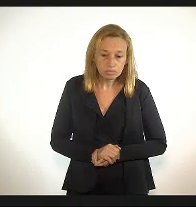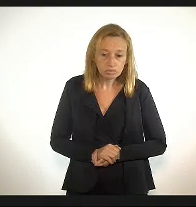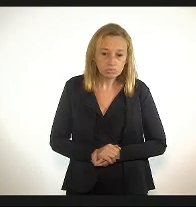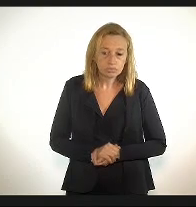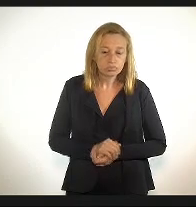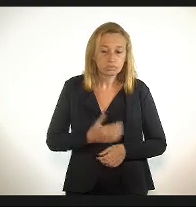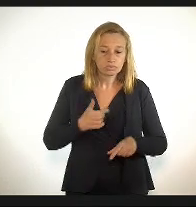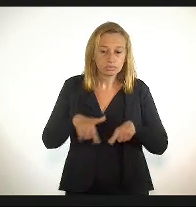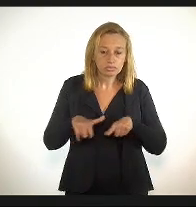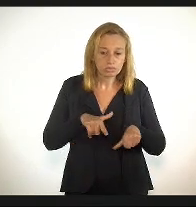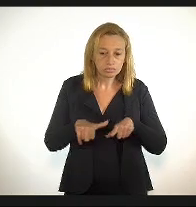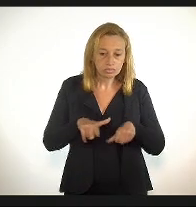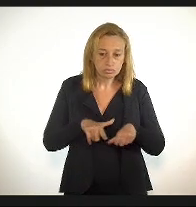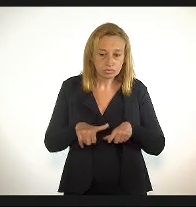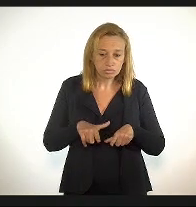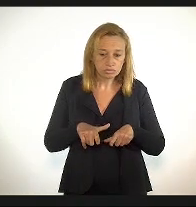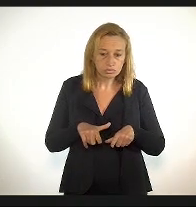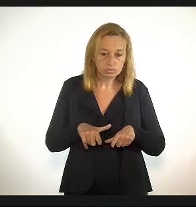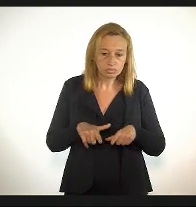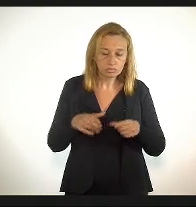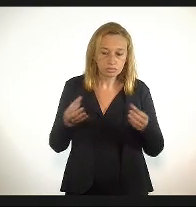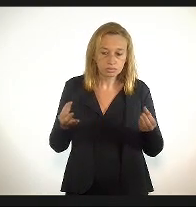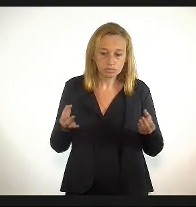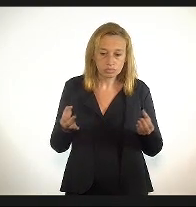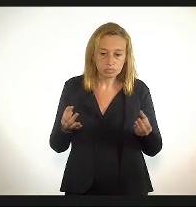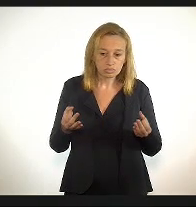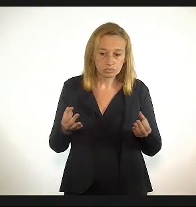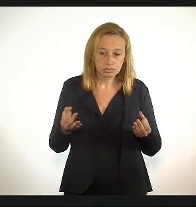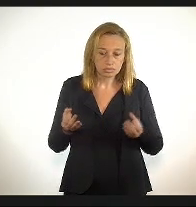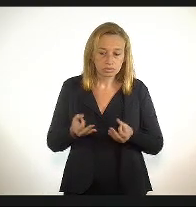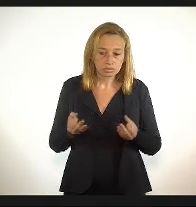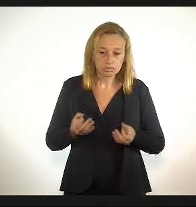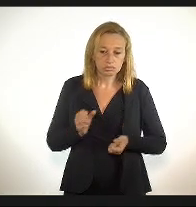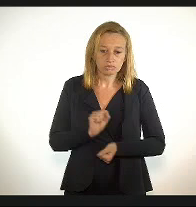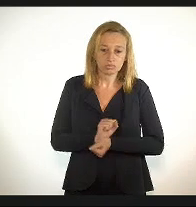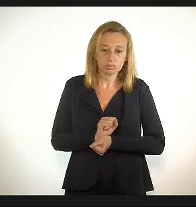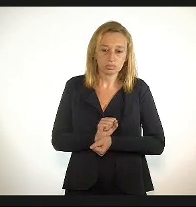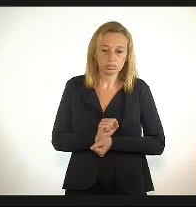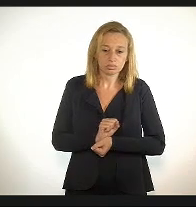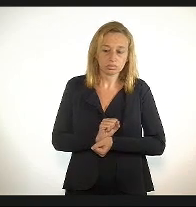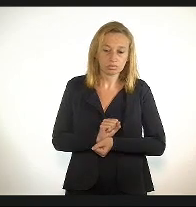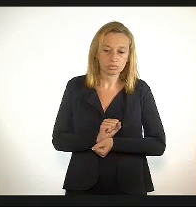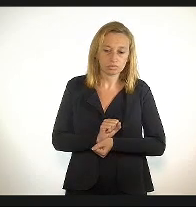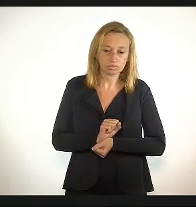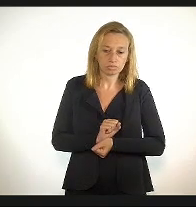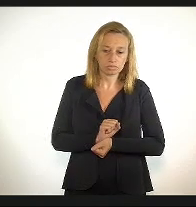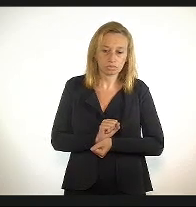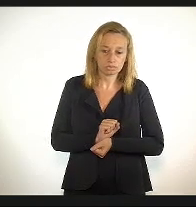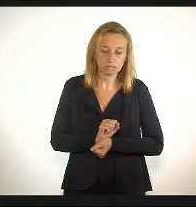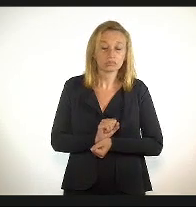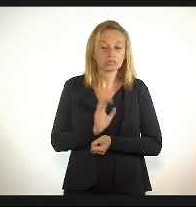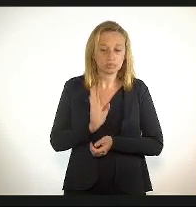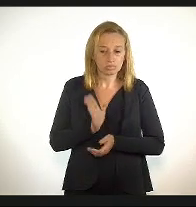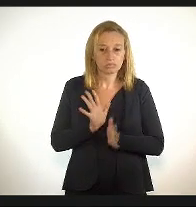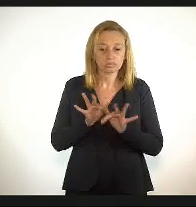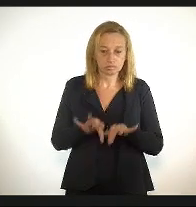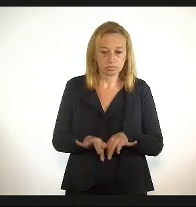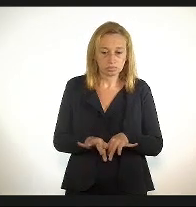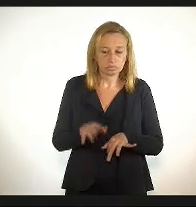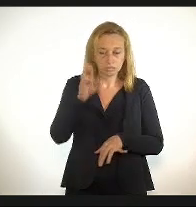trabalho Congelou a imagem da deputada Renata Souza. Pois não, senhor presidente, já irei concluir.